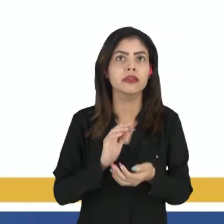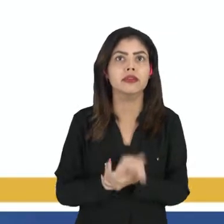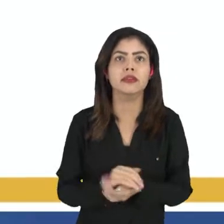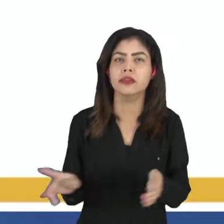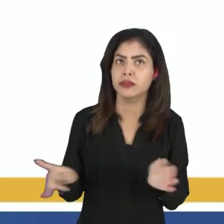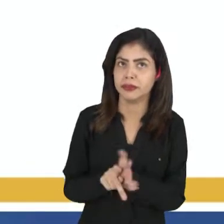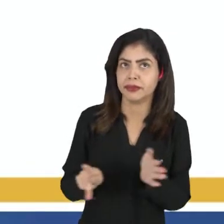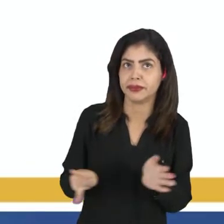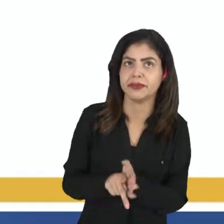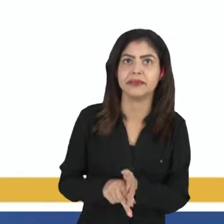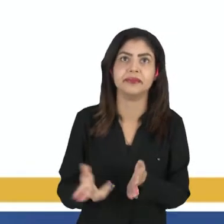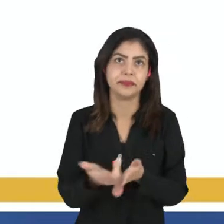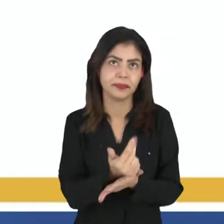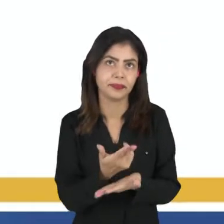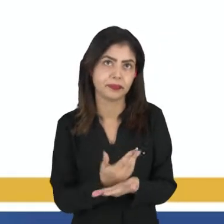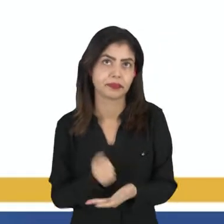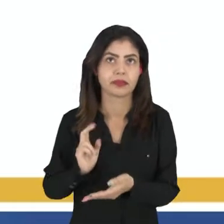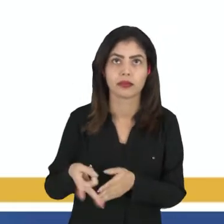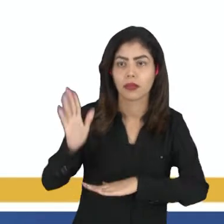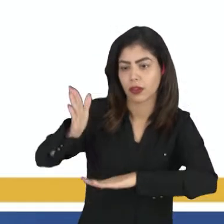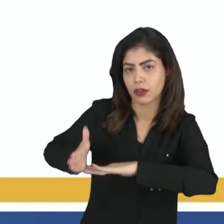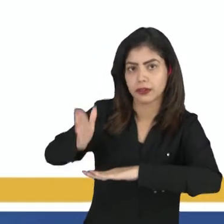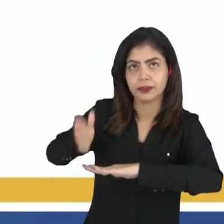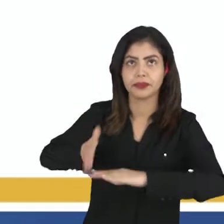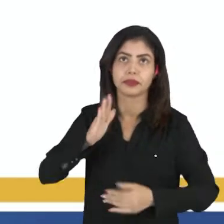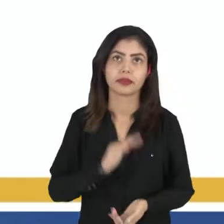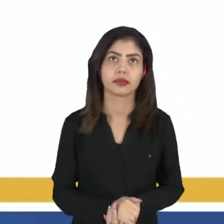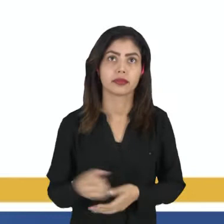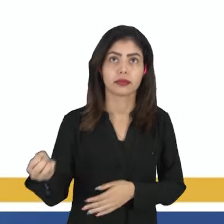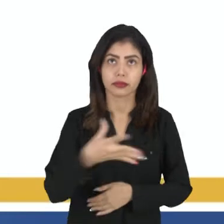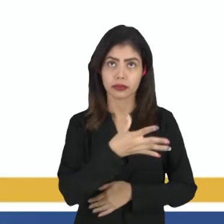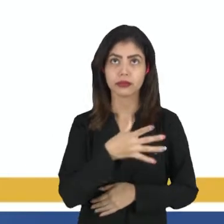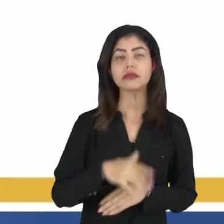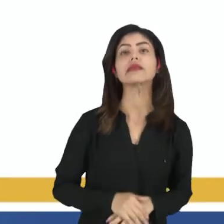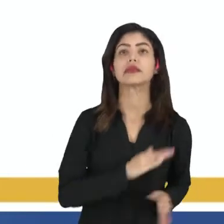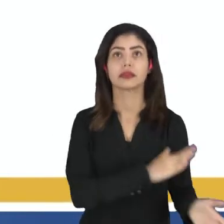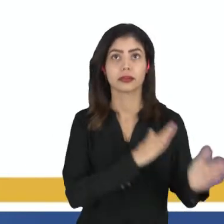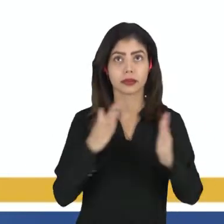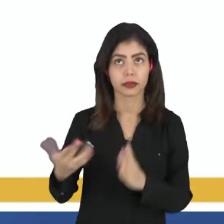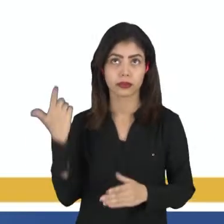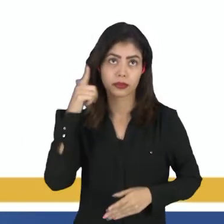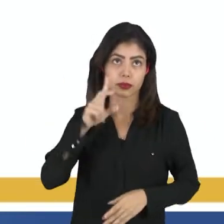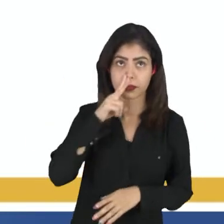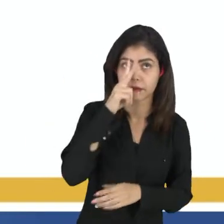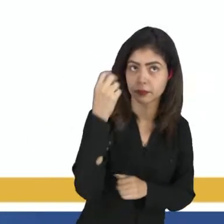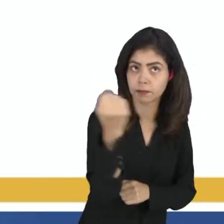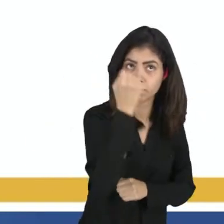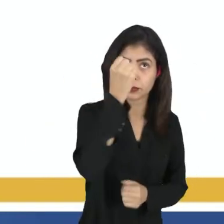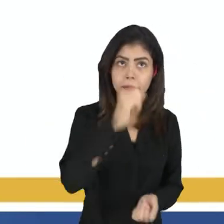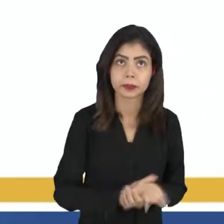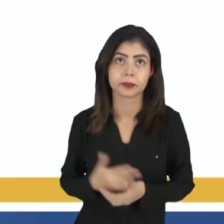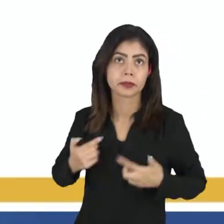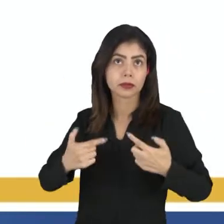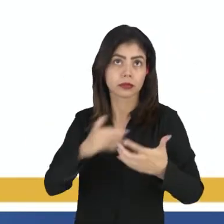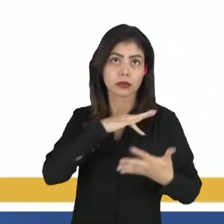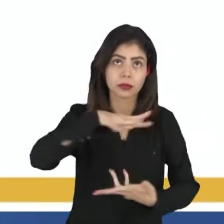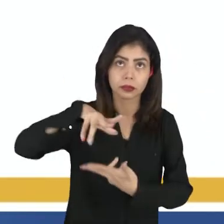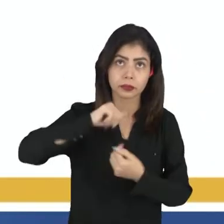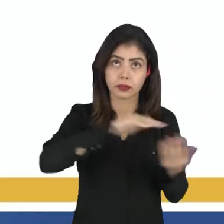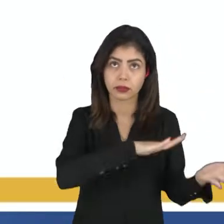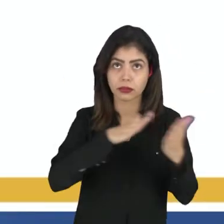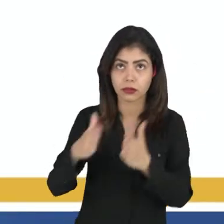é considerada um segmento da arte contemporânea, que passou a ganhar forças com os adventos das